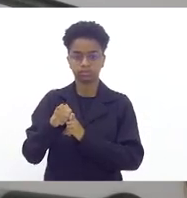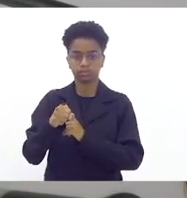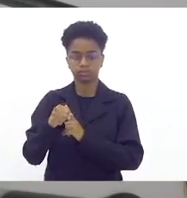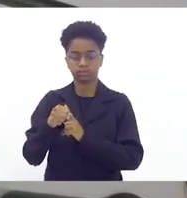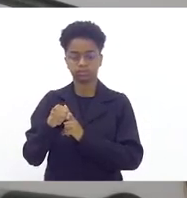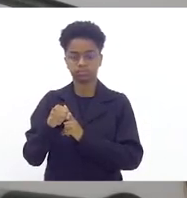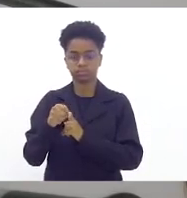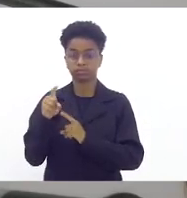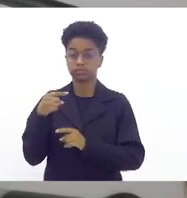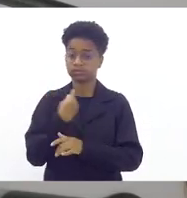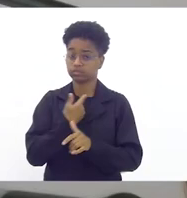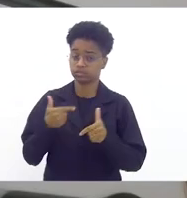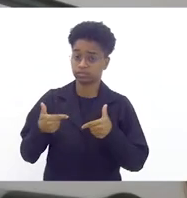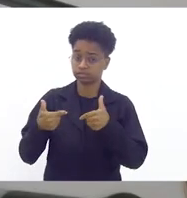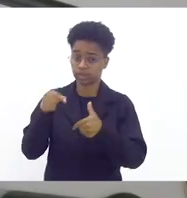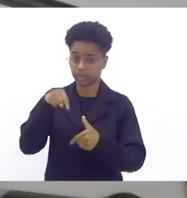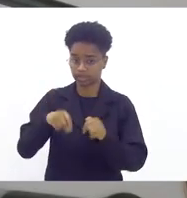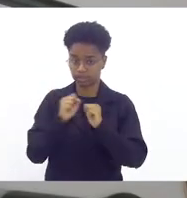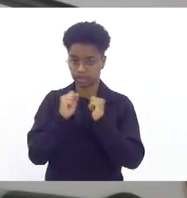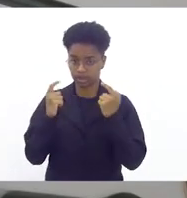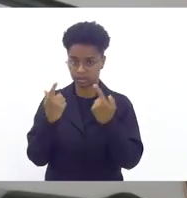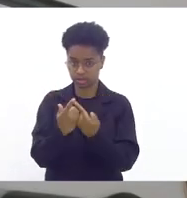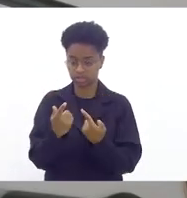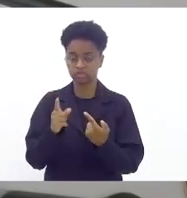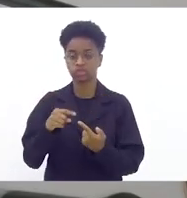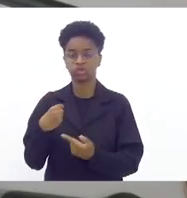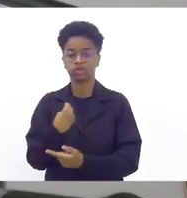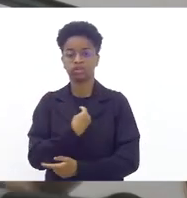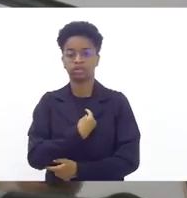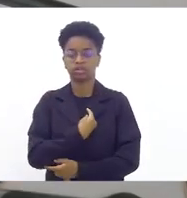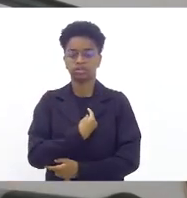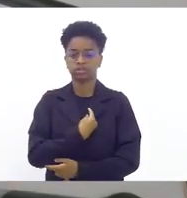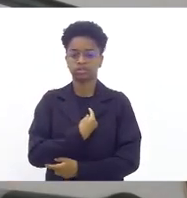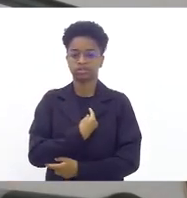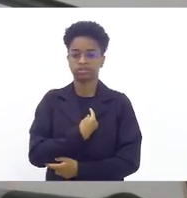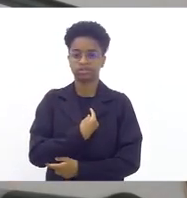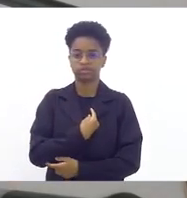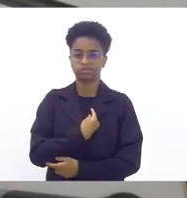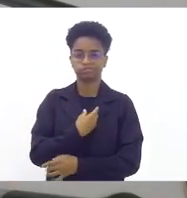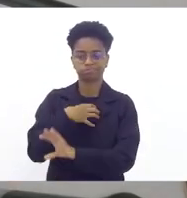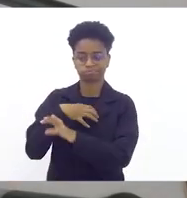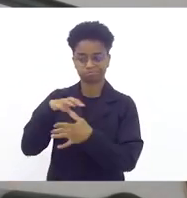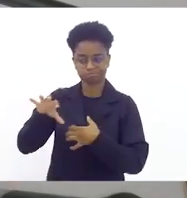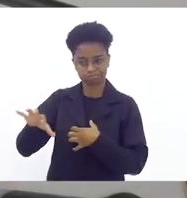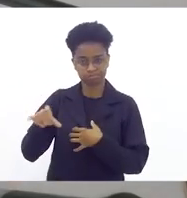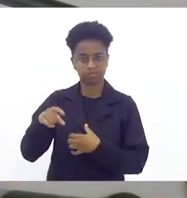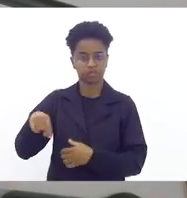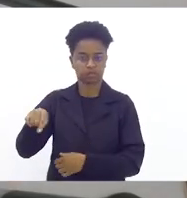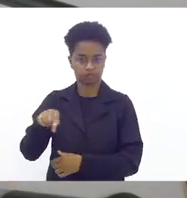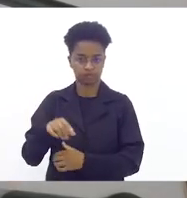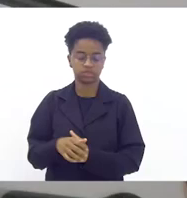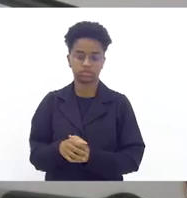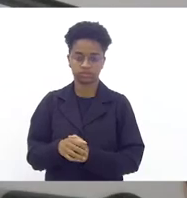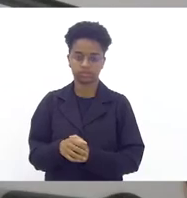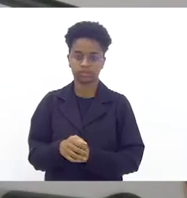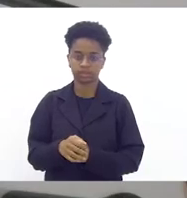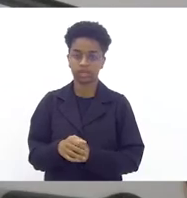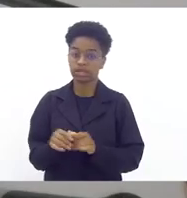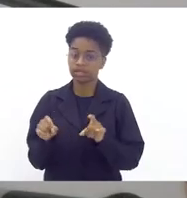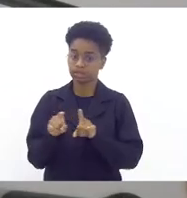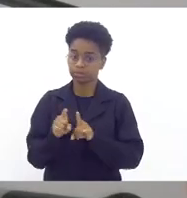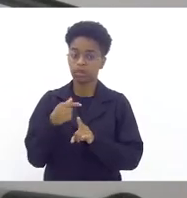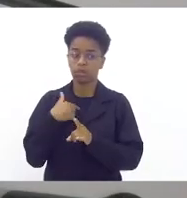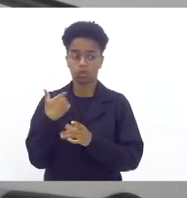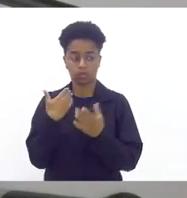que atuamos aqui na Alerj. Vai estar solidária a pauta. E também, já falei aqui com o